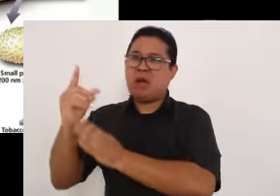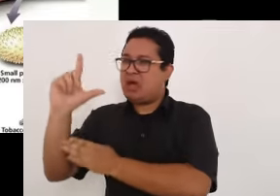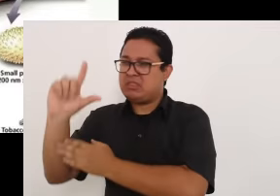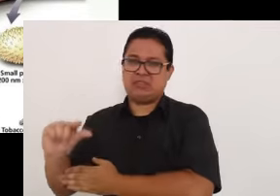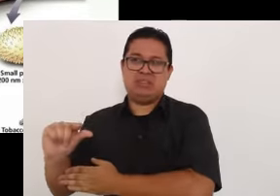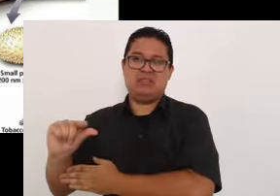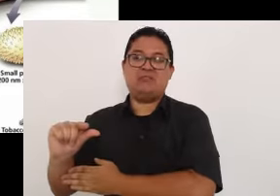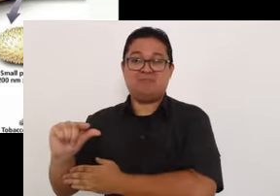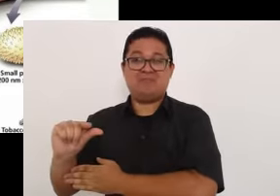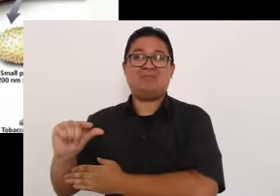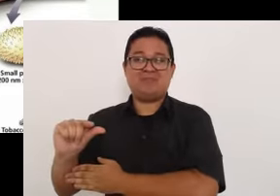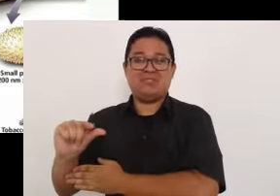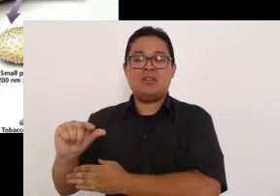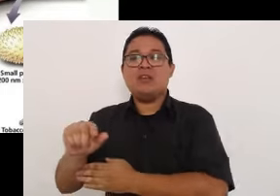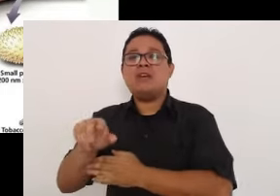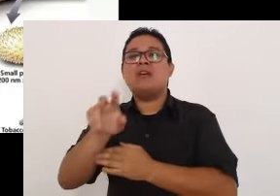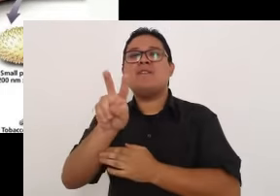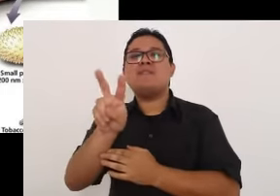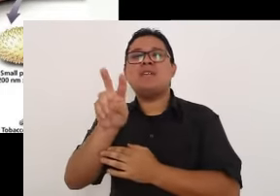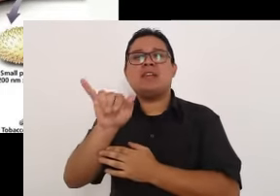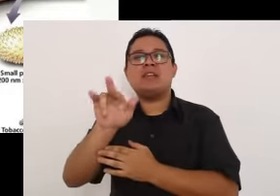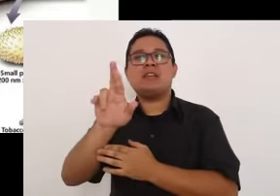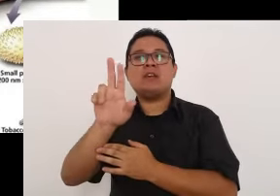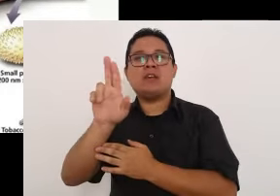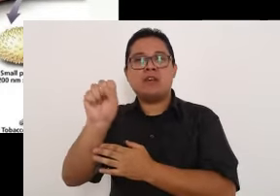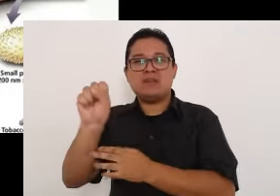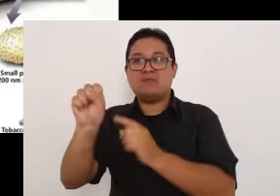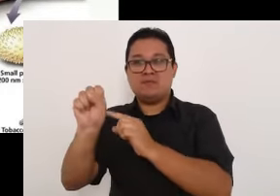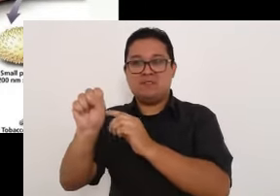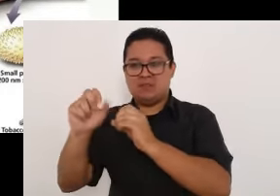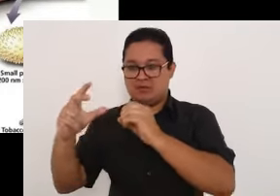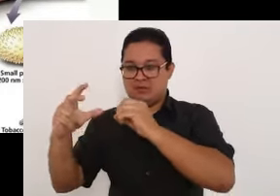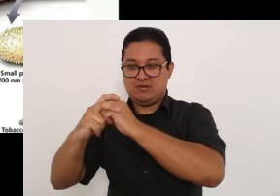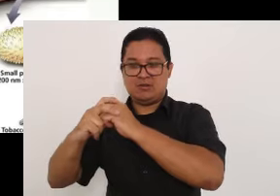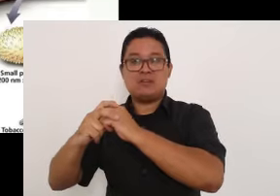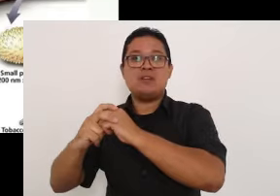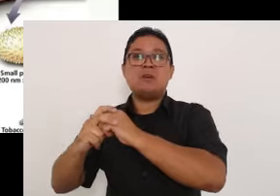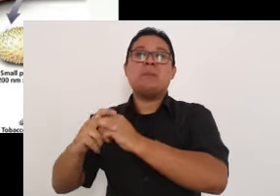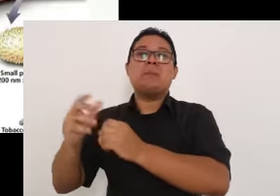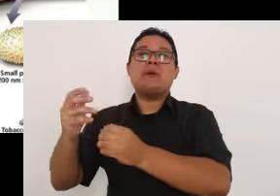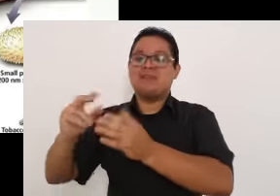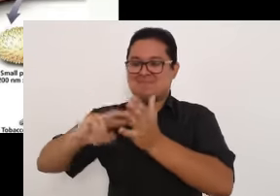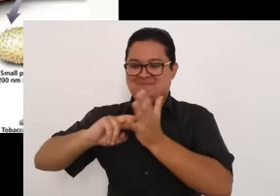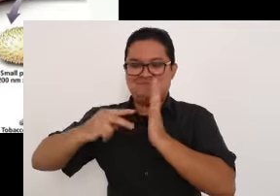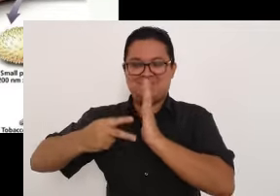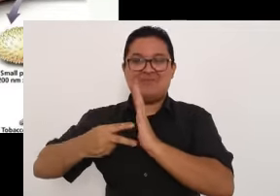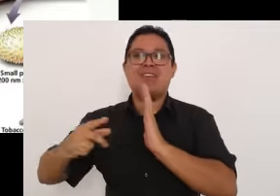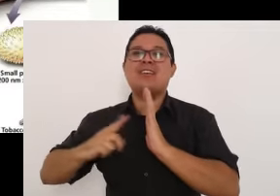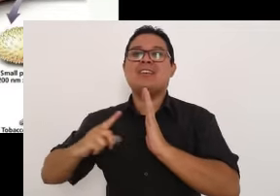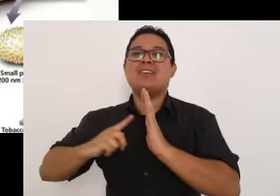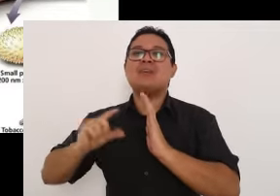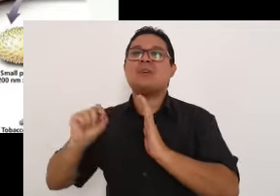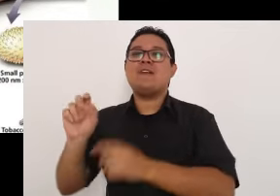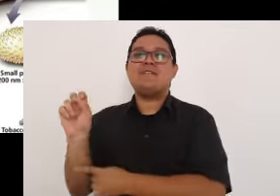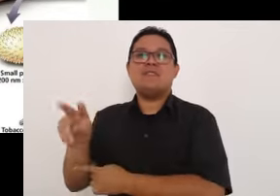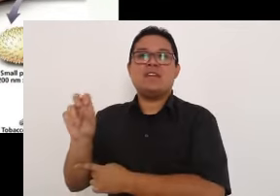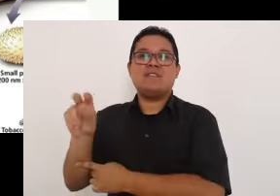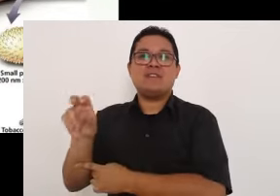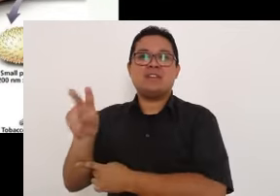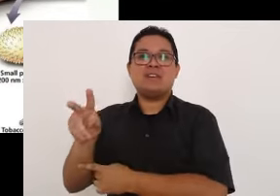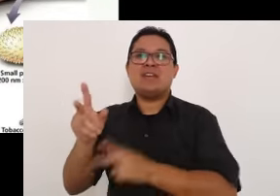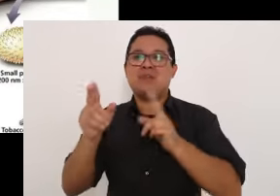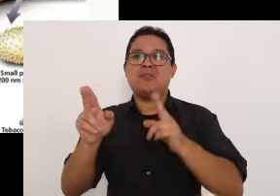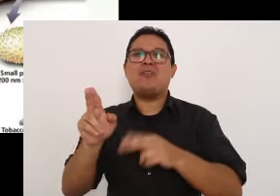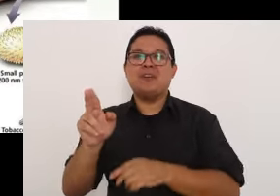vírus seria veneno, porque acreditavam que era uma substância que infectava, não poderia ser uma